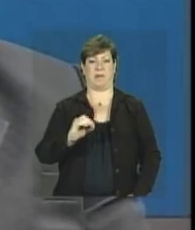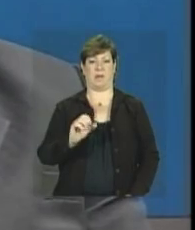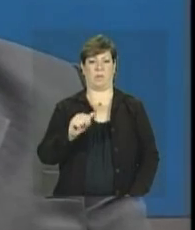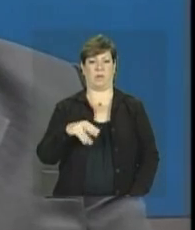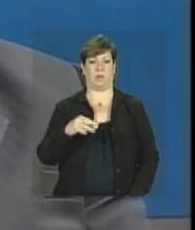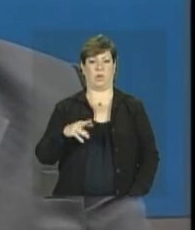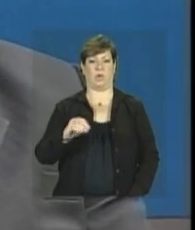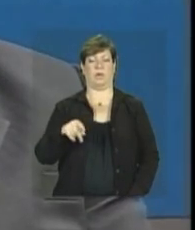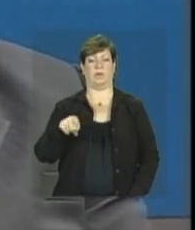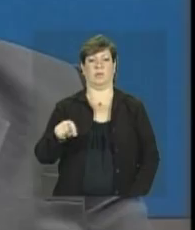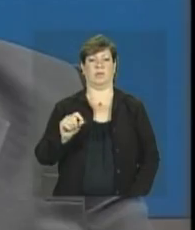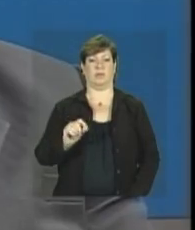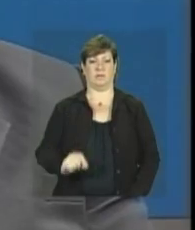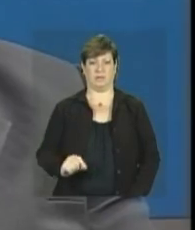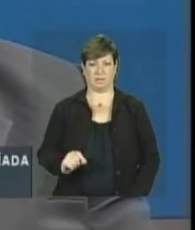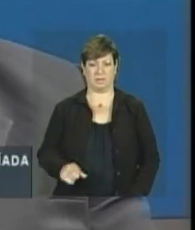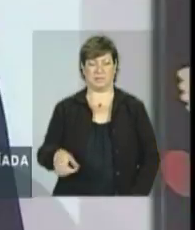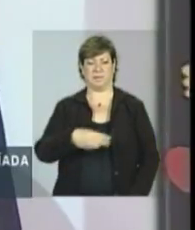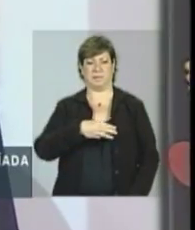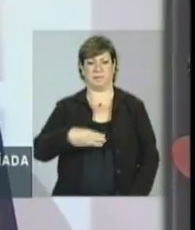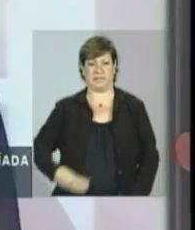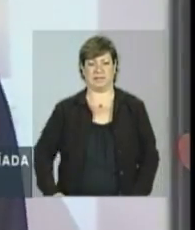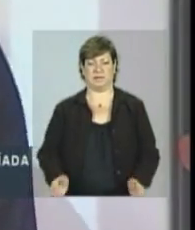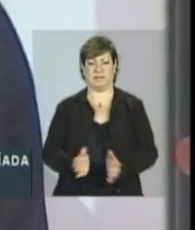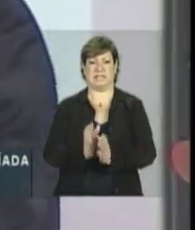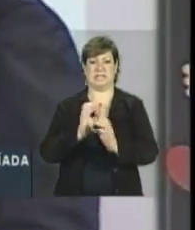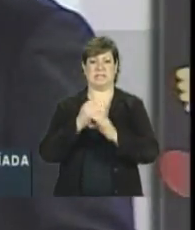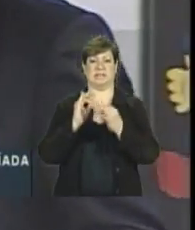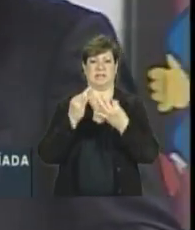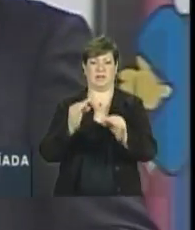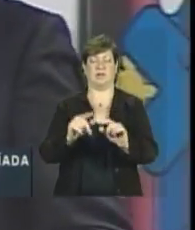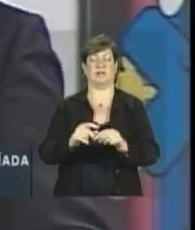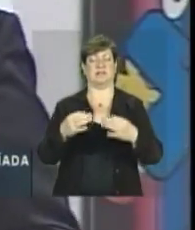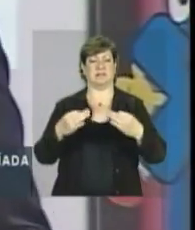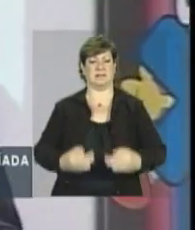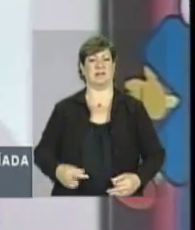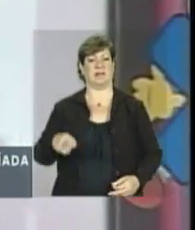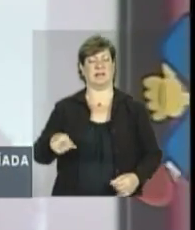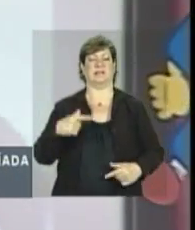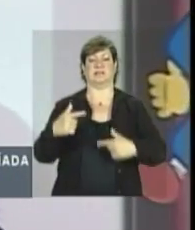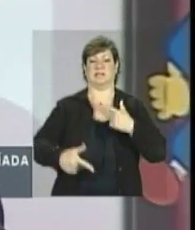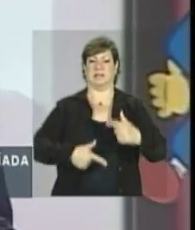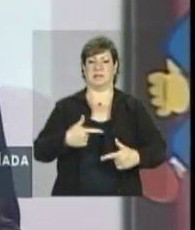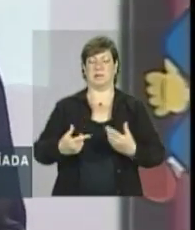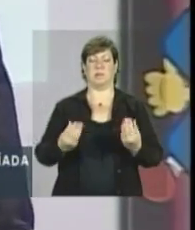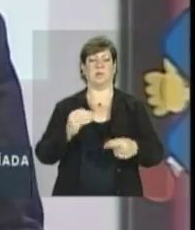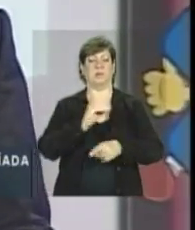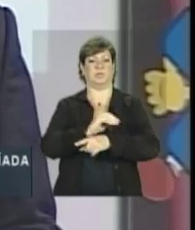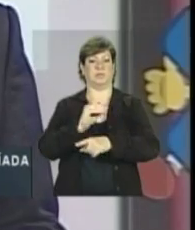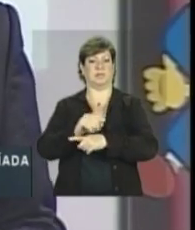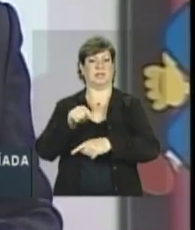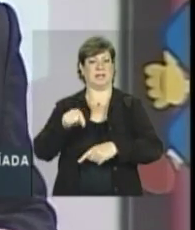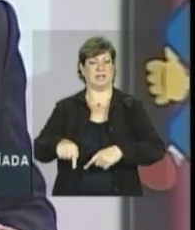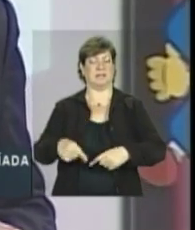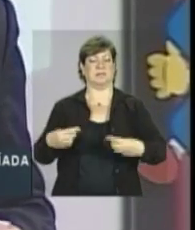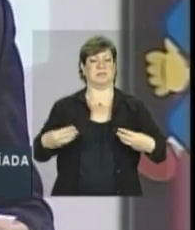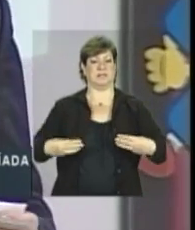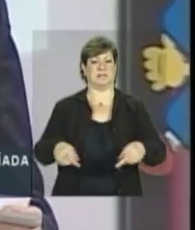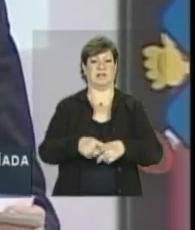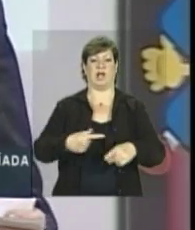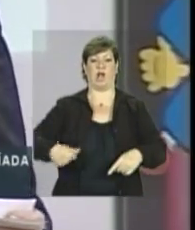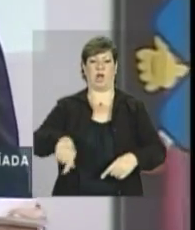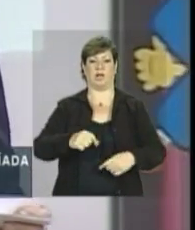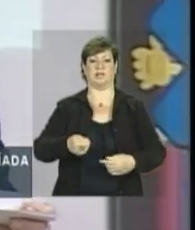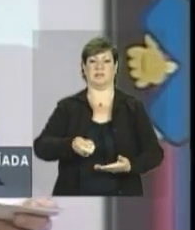Raupe. Seguro que a condução dele vai fortalecer cada vez mais esse ministério e a nossa Olimpíada. Saudar o